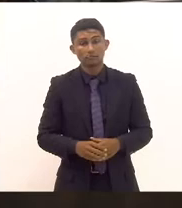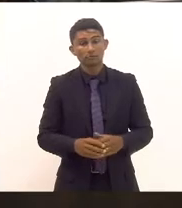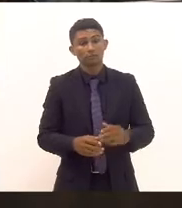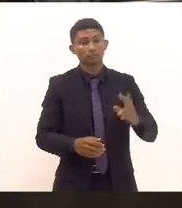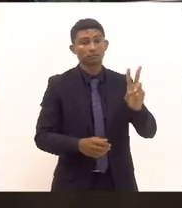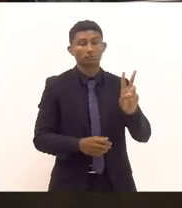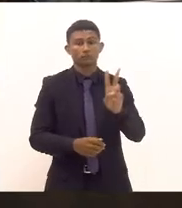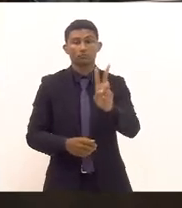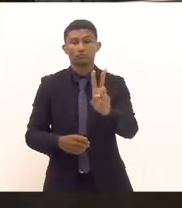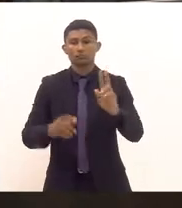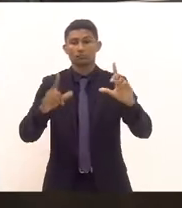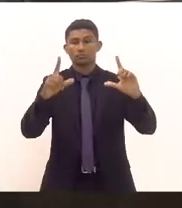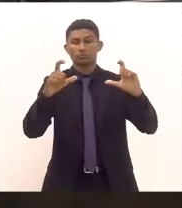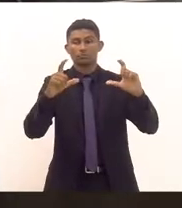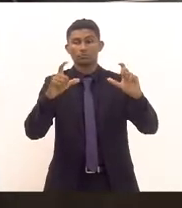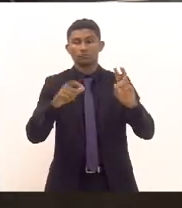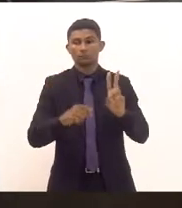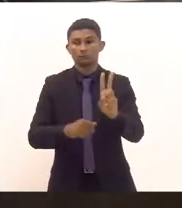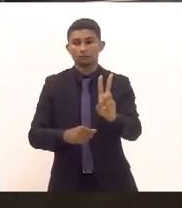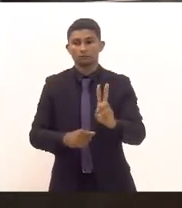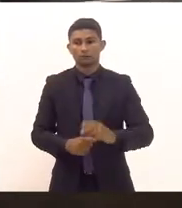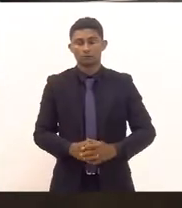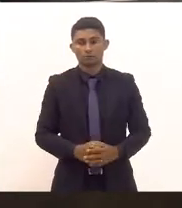dele Paulinho por favor